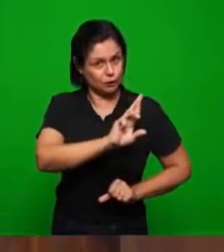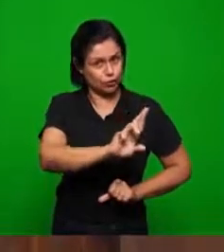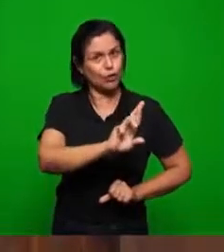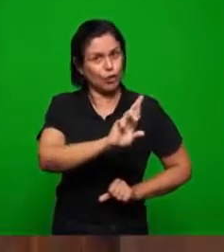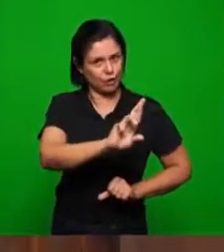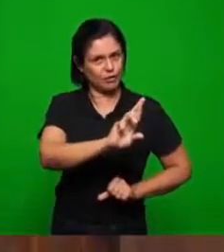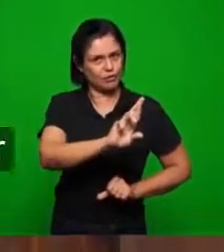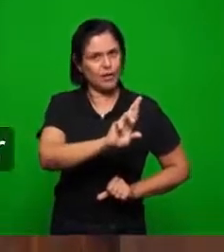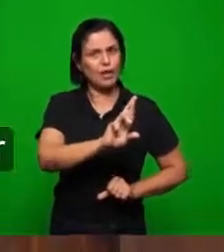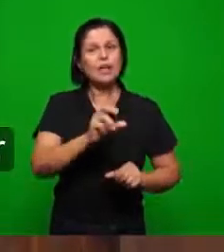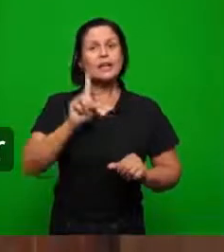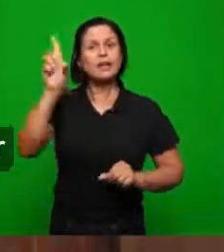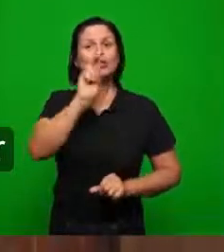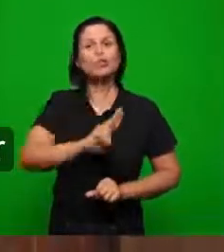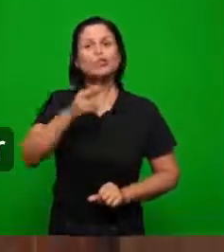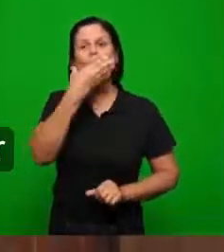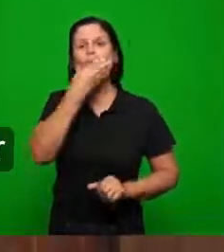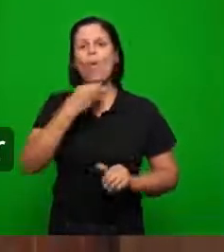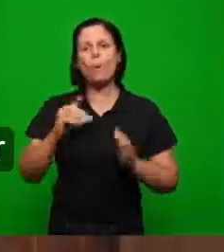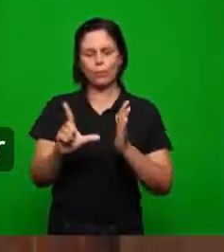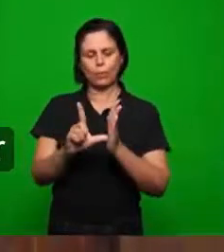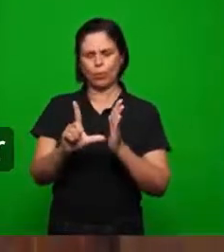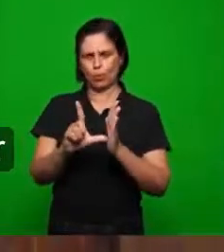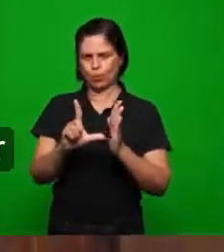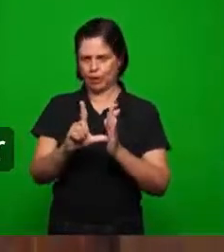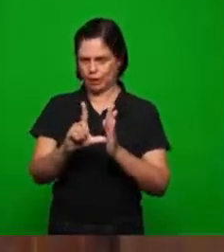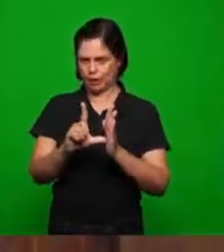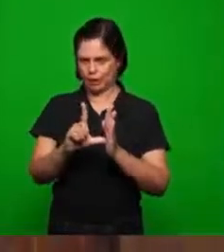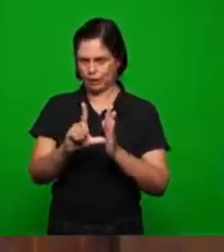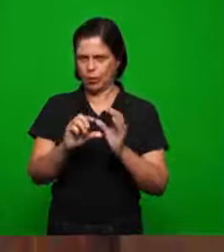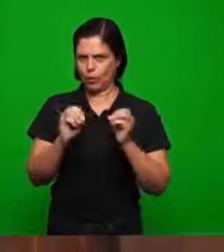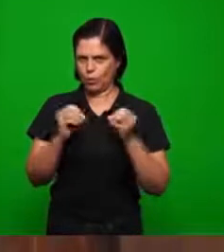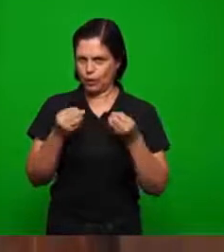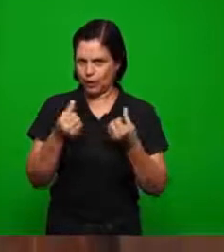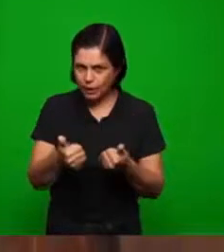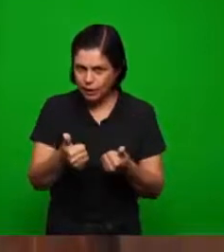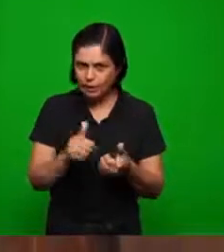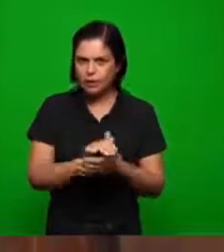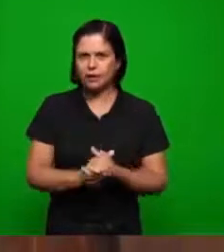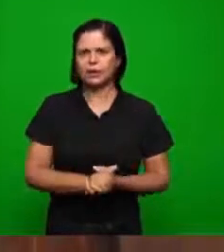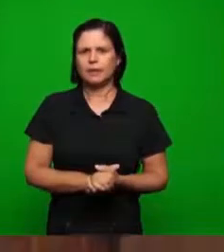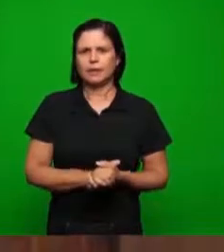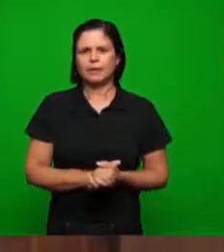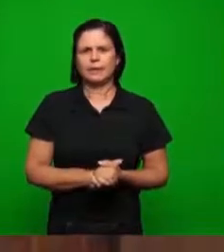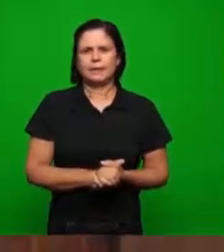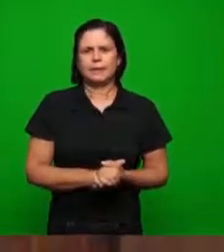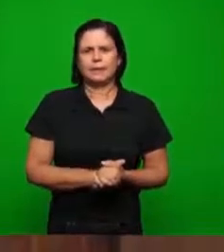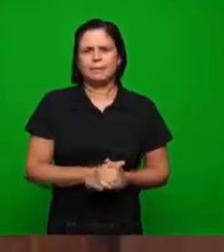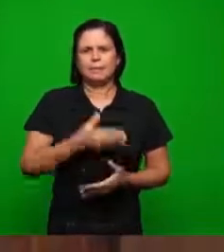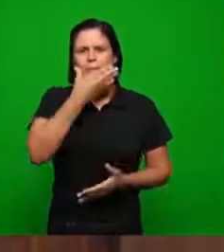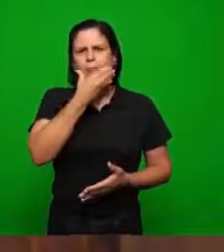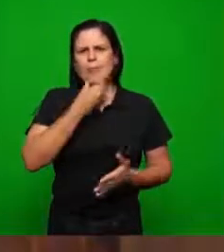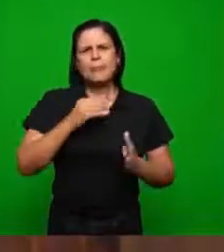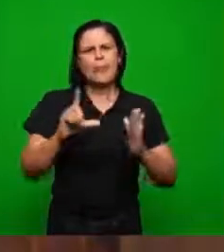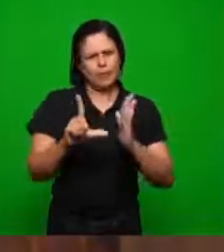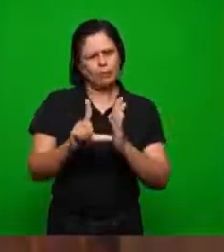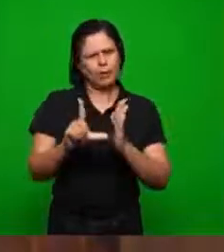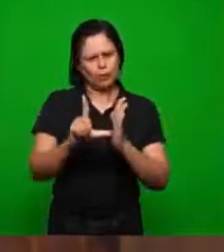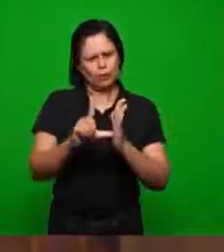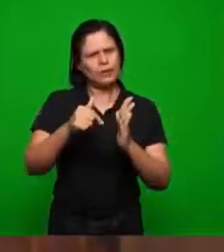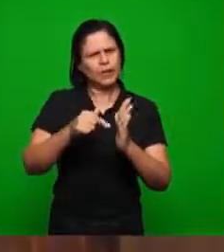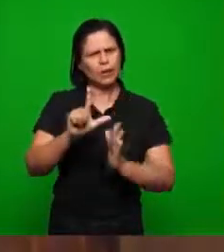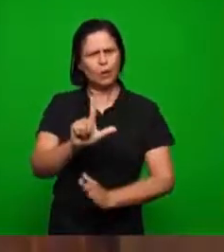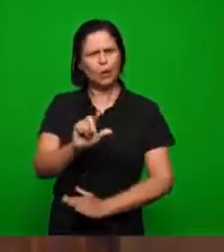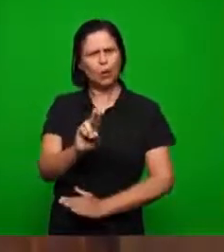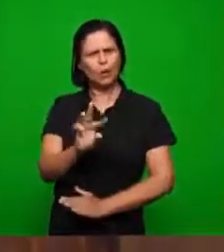chamado Lutero. Quando falamos em Lutero, eu quero deixar bem claro, nós recebemos, entendemos que tratou-se de um homem,